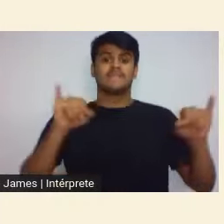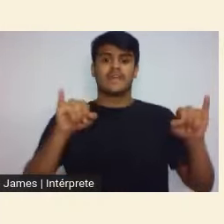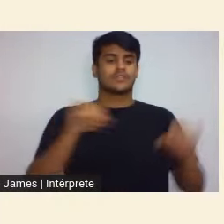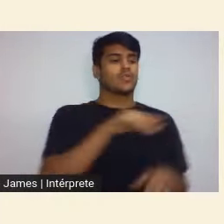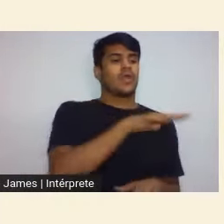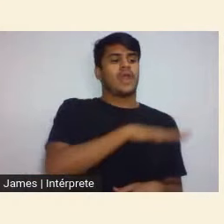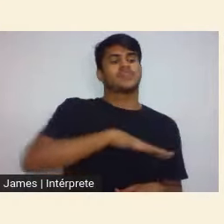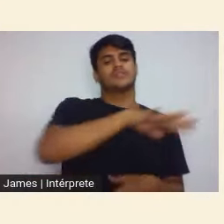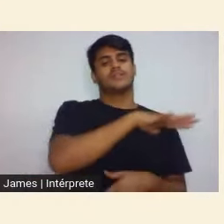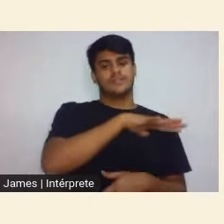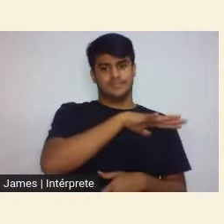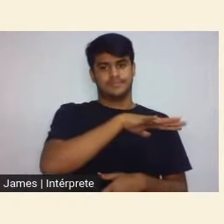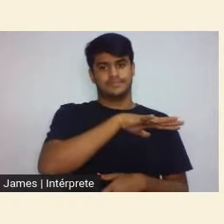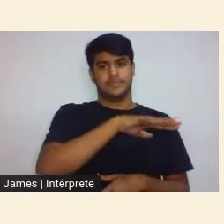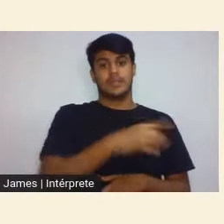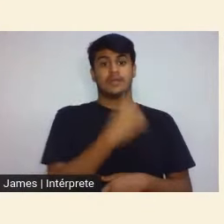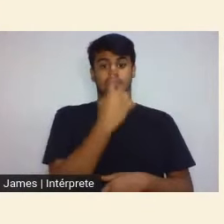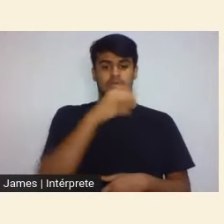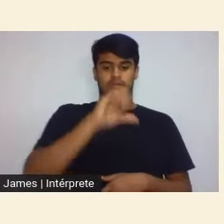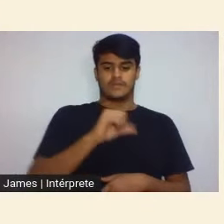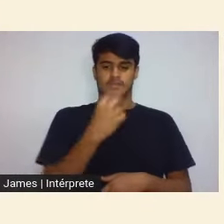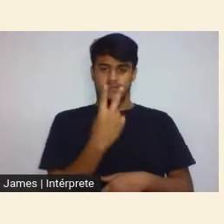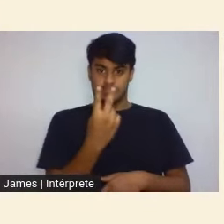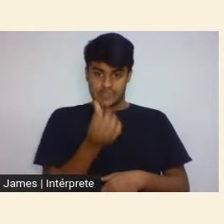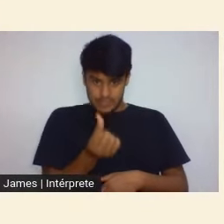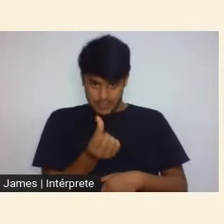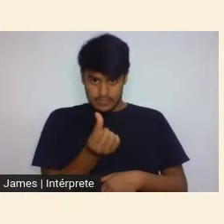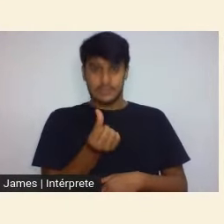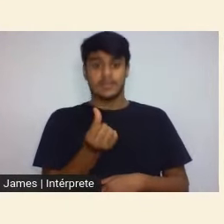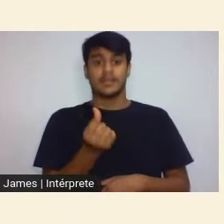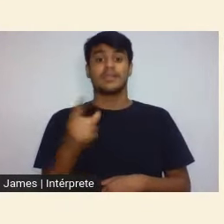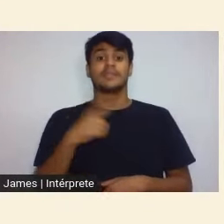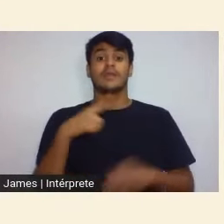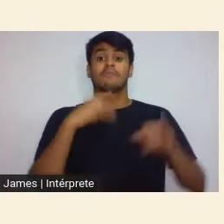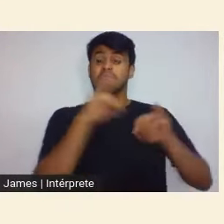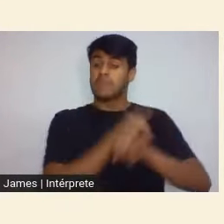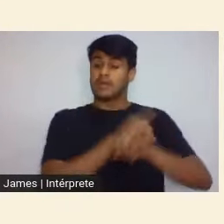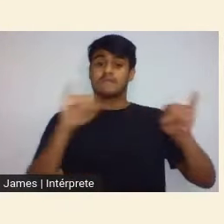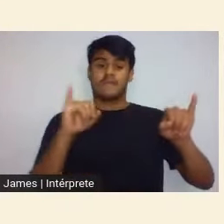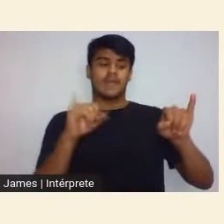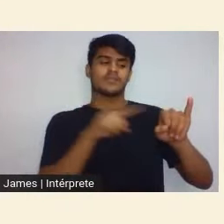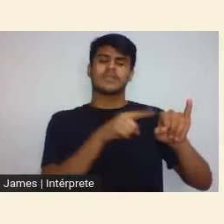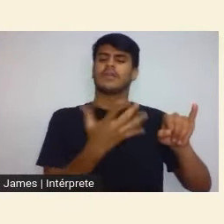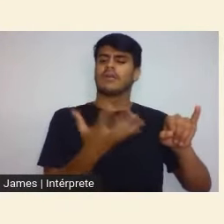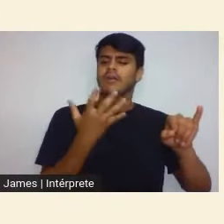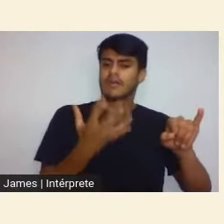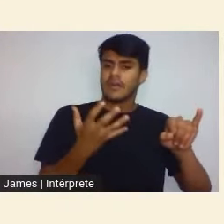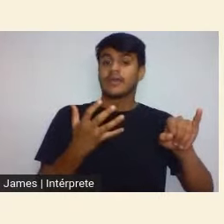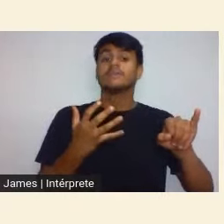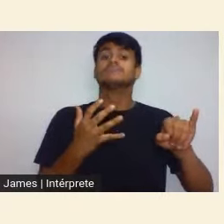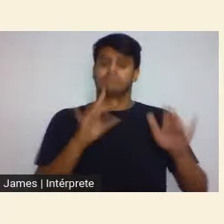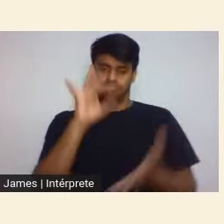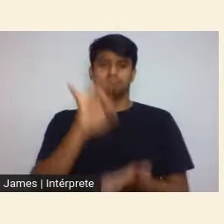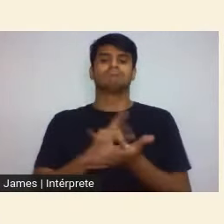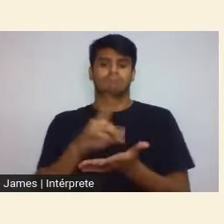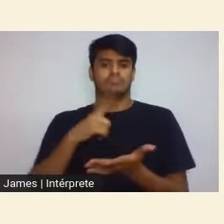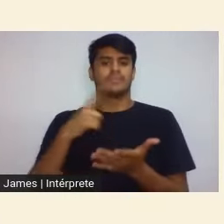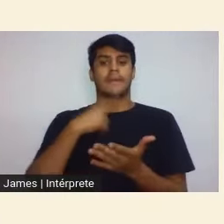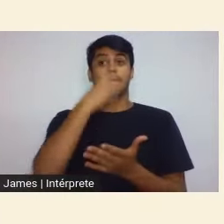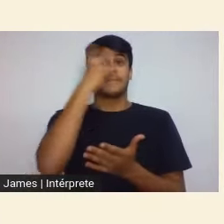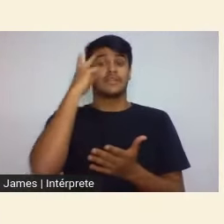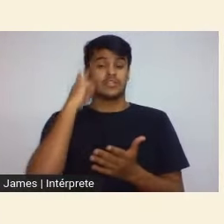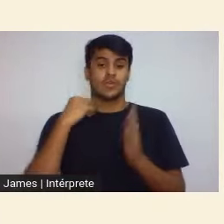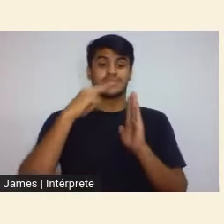de 1926. Um manifesto que, pretensamente, teria sido lido